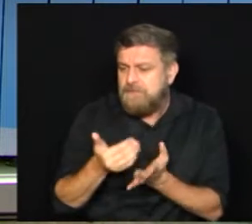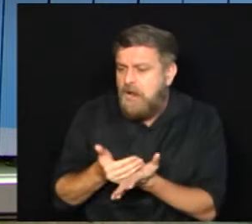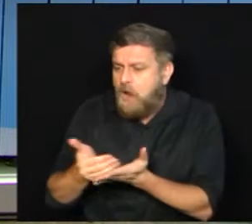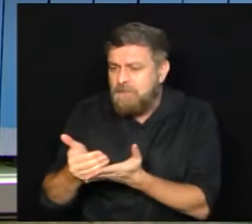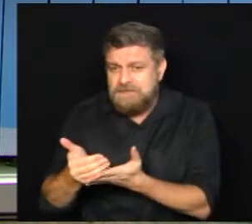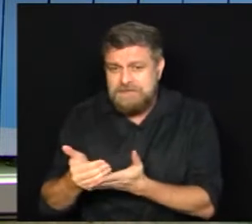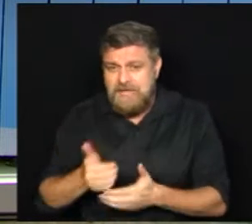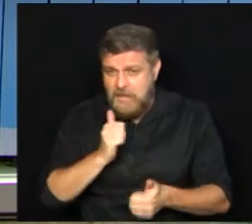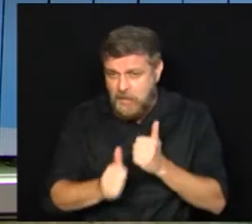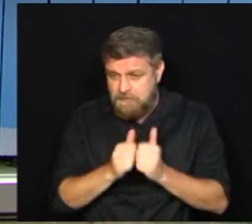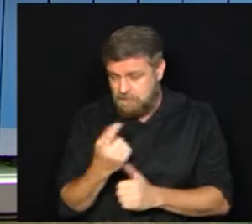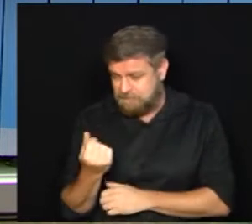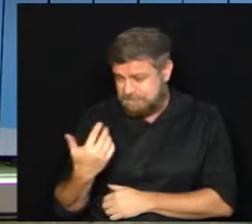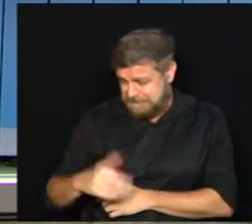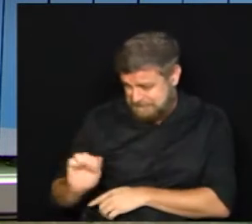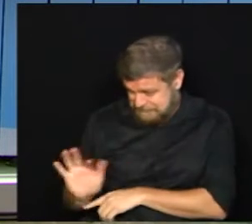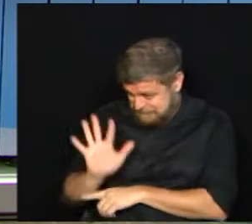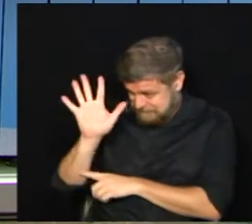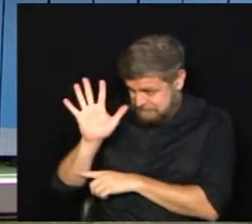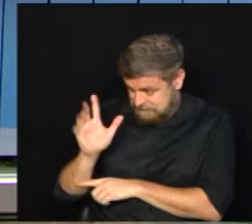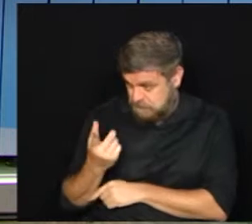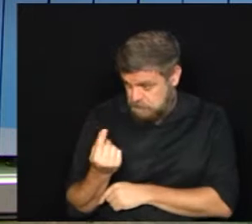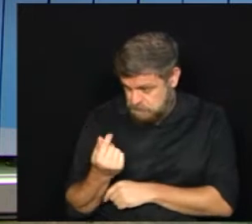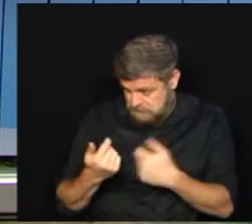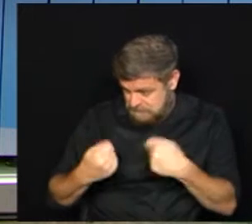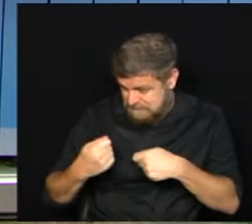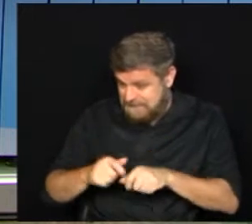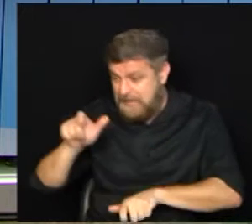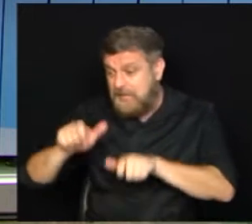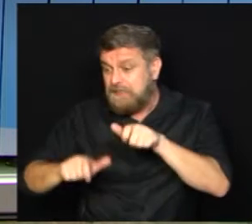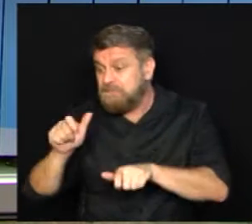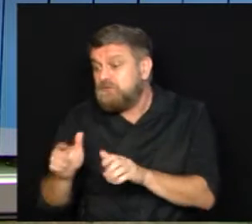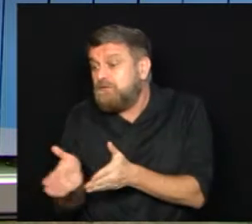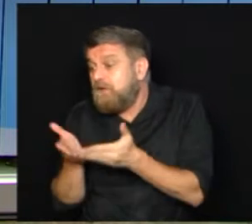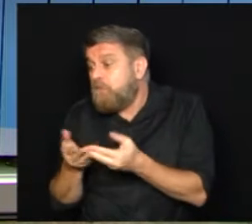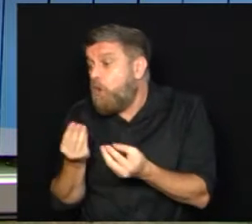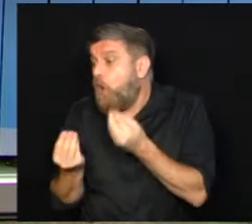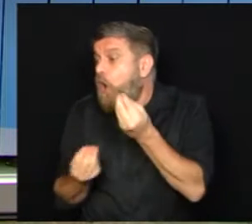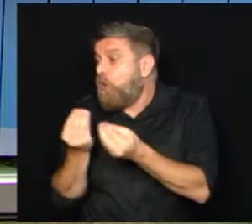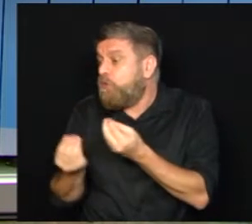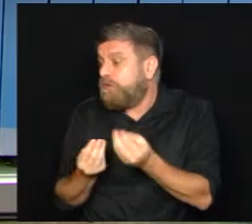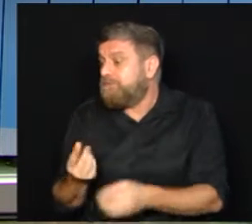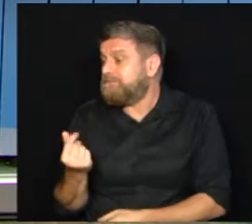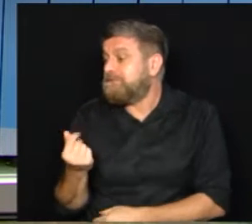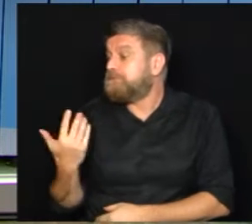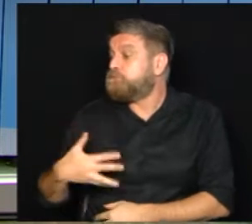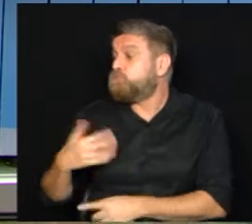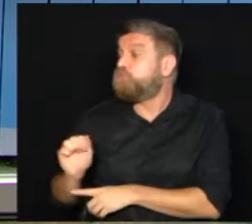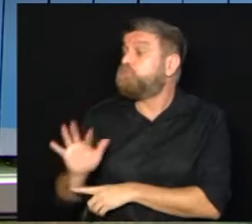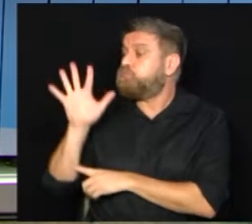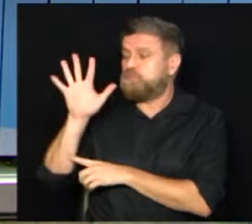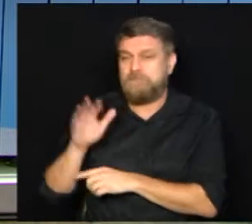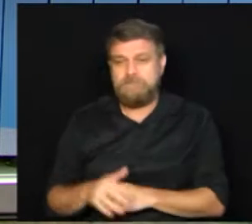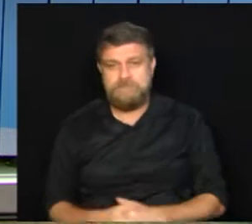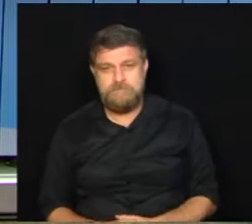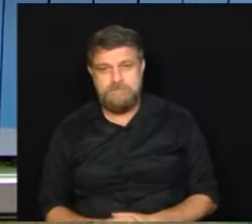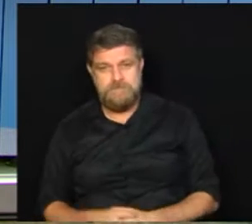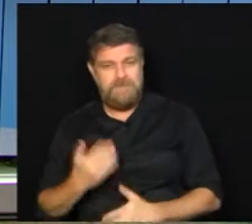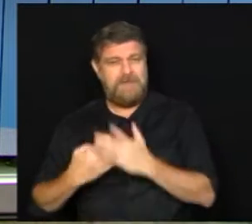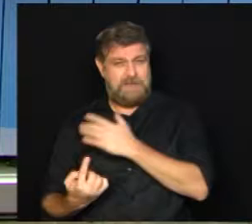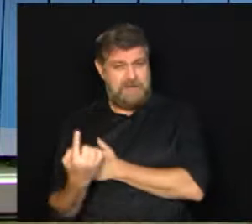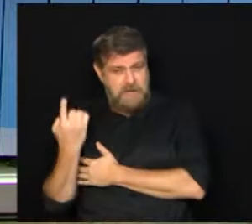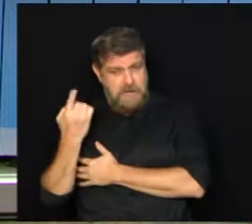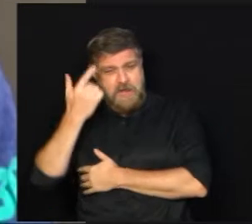é um esporte caro? Tem um impedimento para as pessoas que não têm um valor financeiro? Então, na época